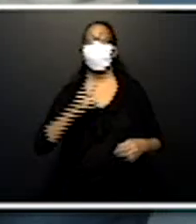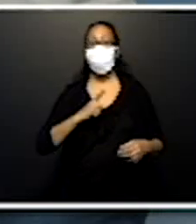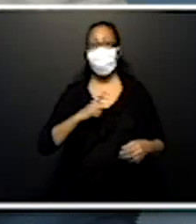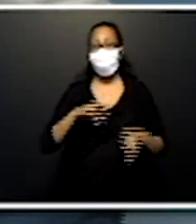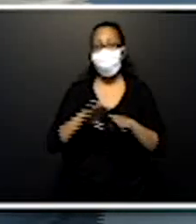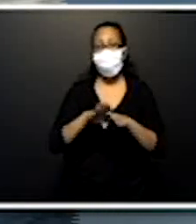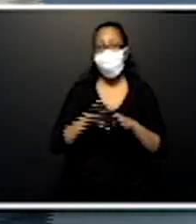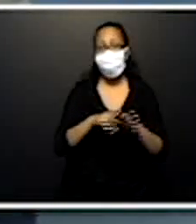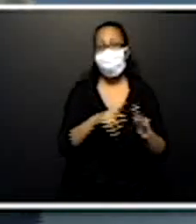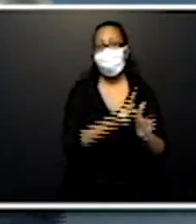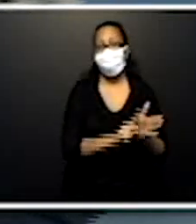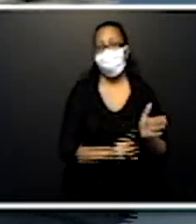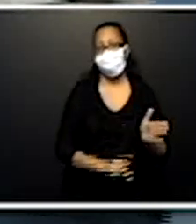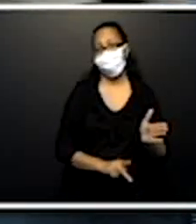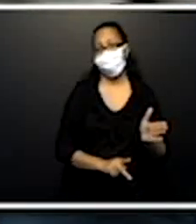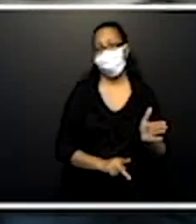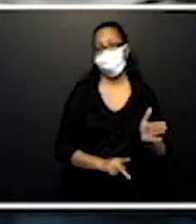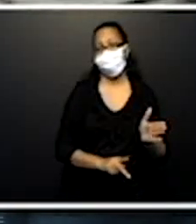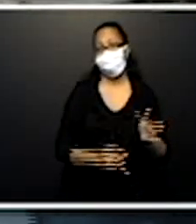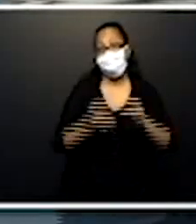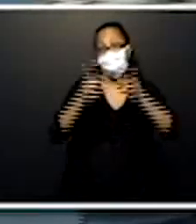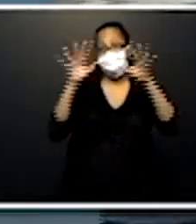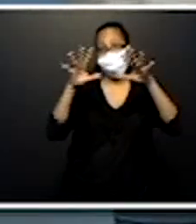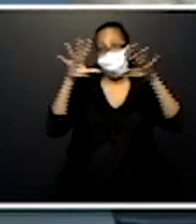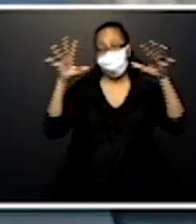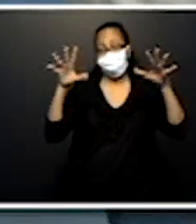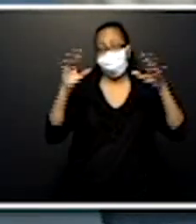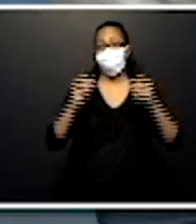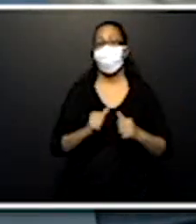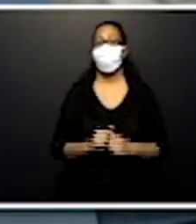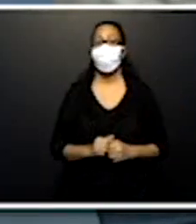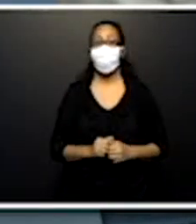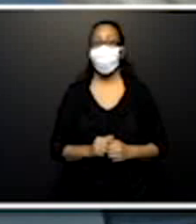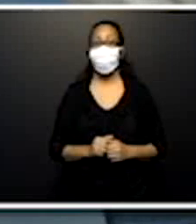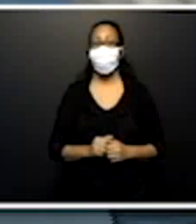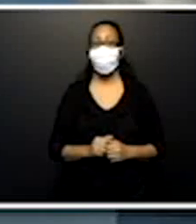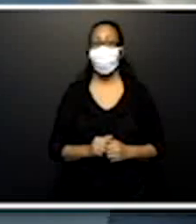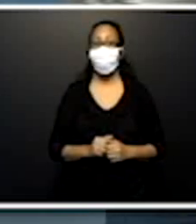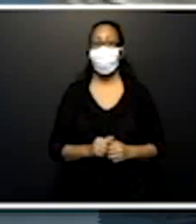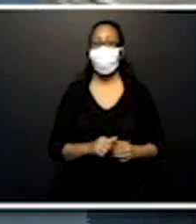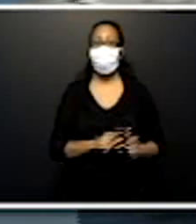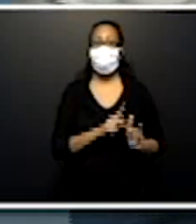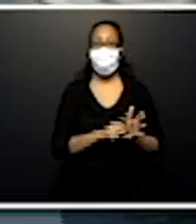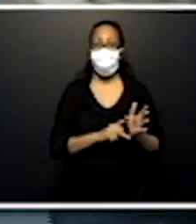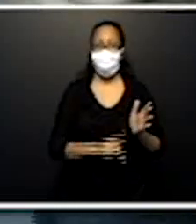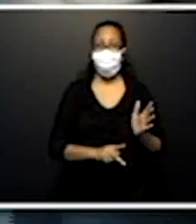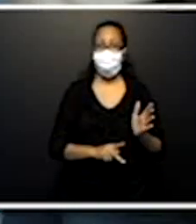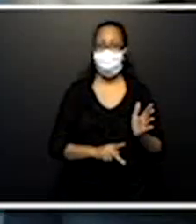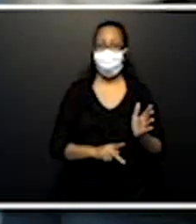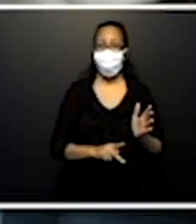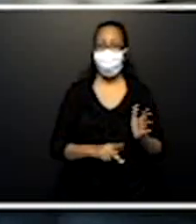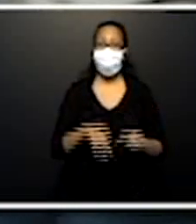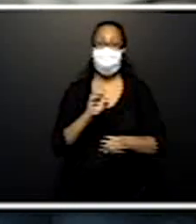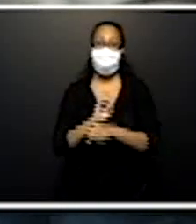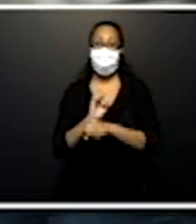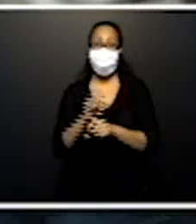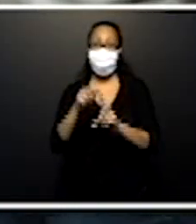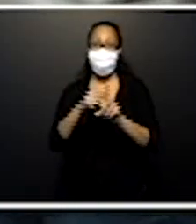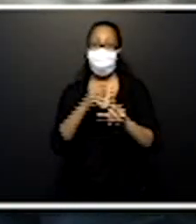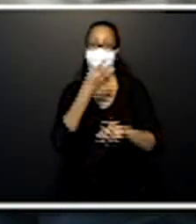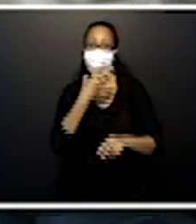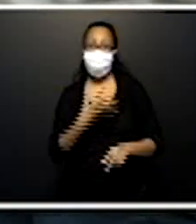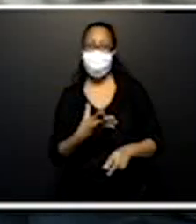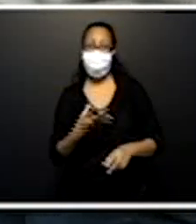num poema. Vamos observar então esse poema que também se chama Girassóis. Espero dezembro para